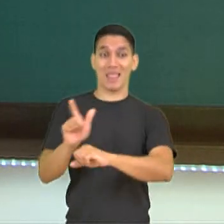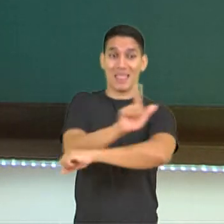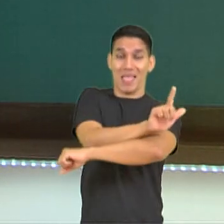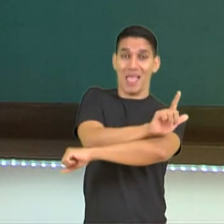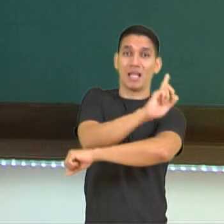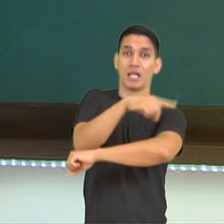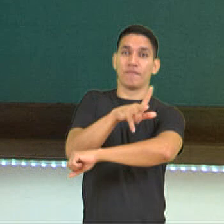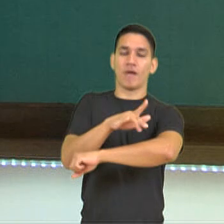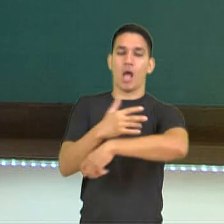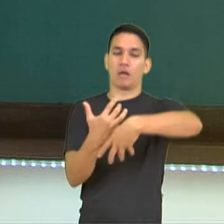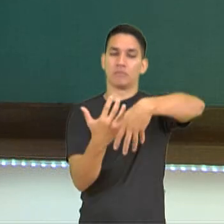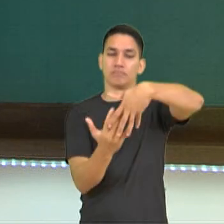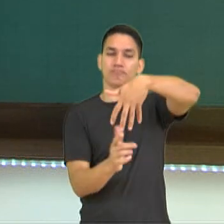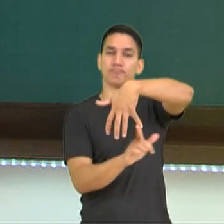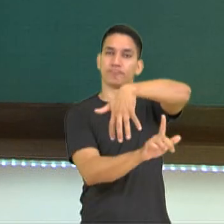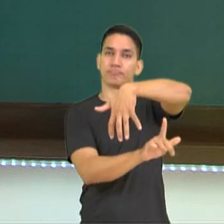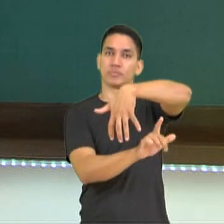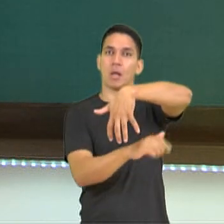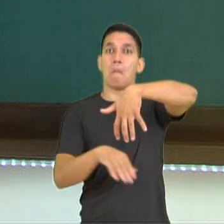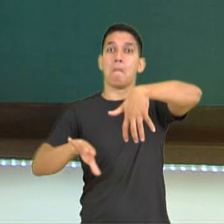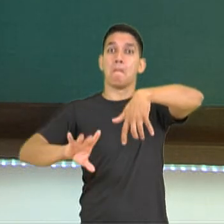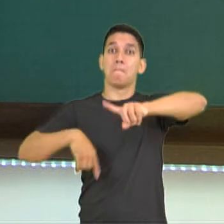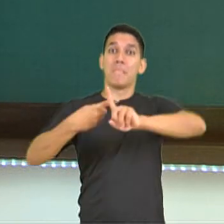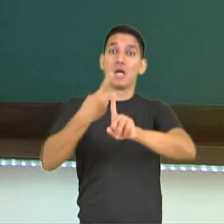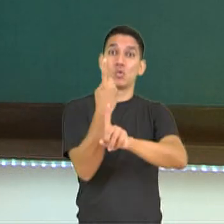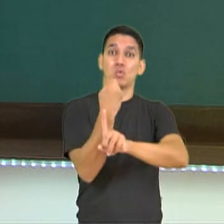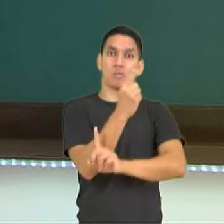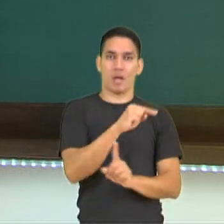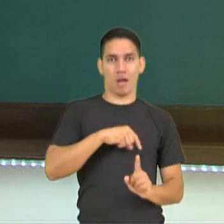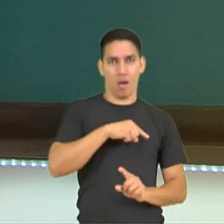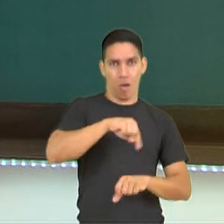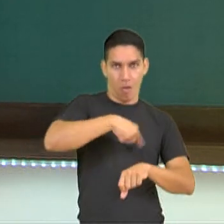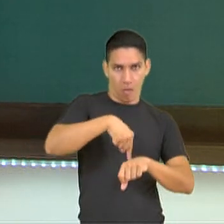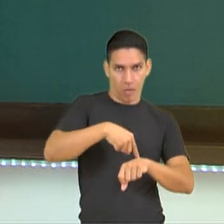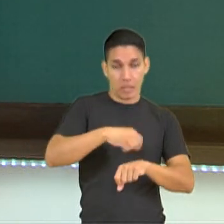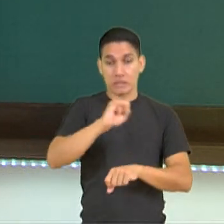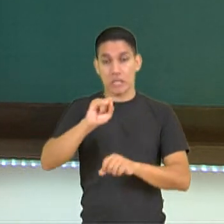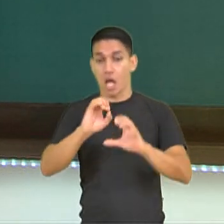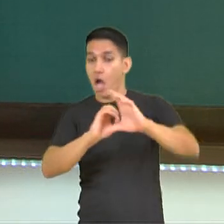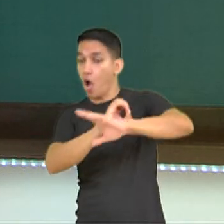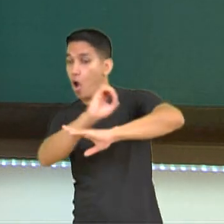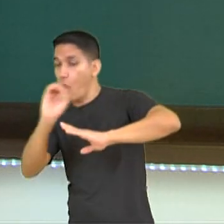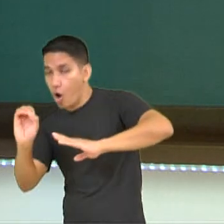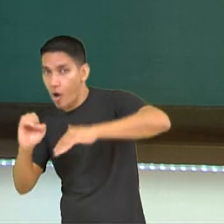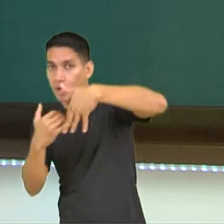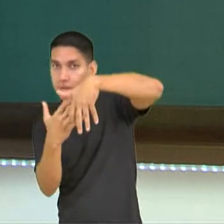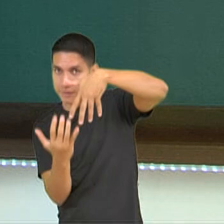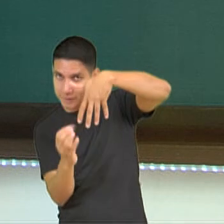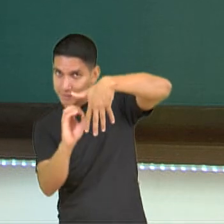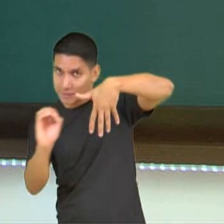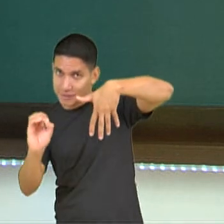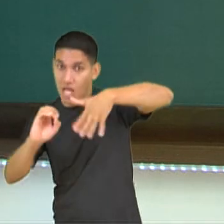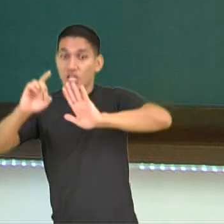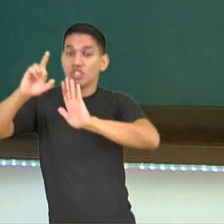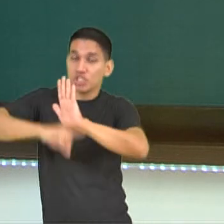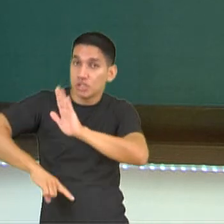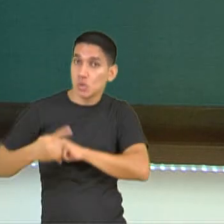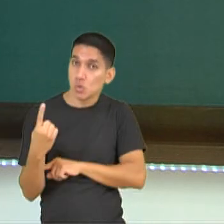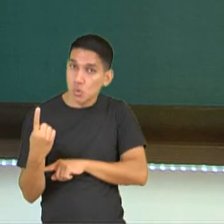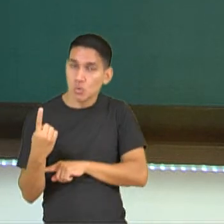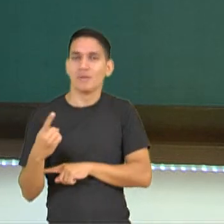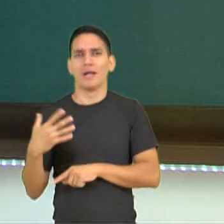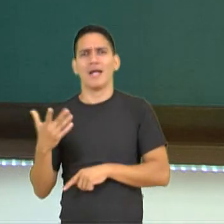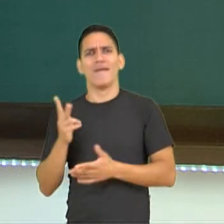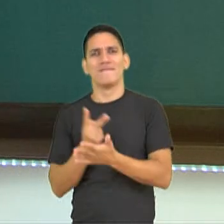hora em relação onde eu estou. Se é para o oeste, vai diminuir e assim vai diminuindo para o oeste e vai aumentando